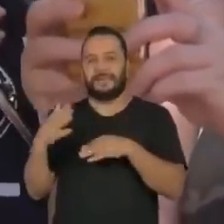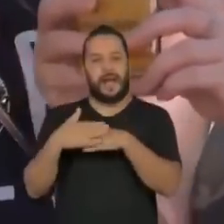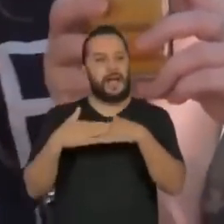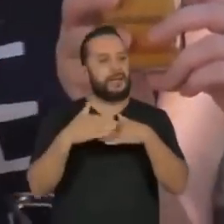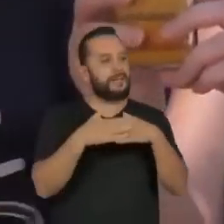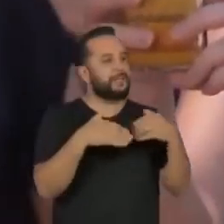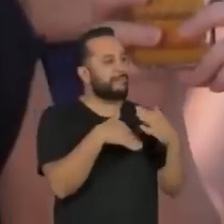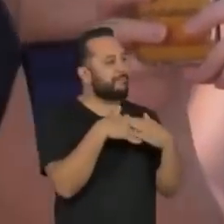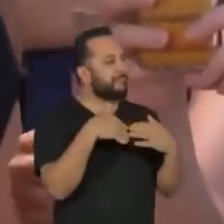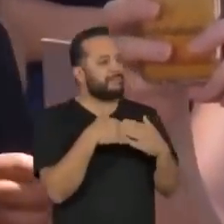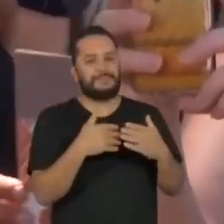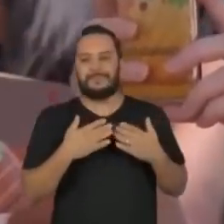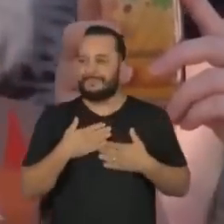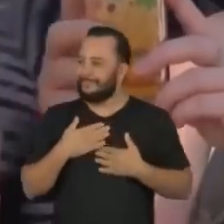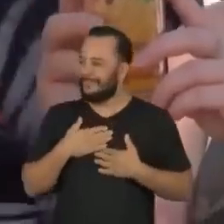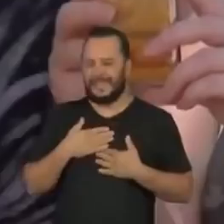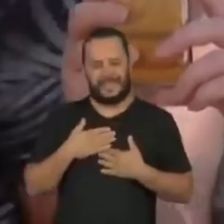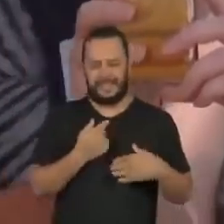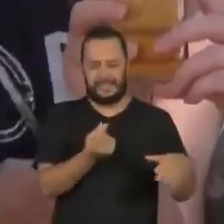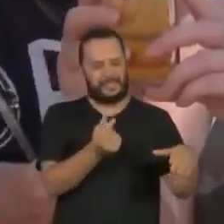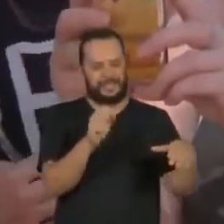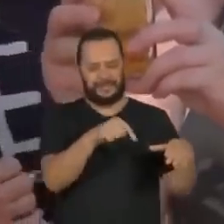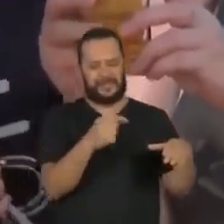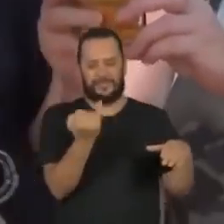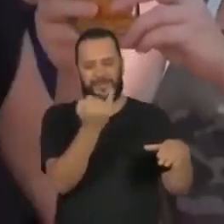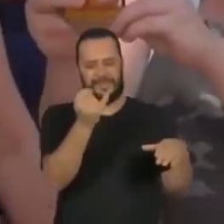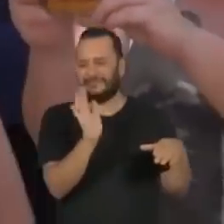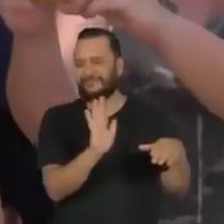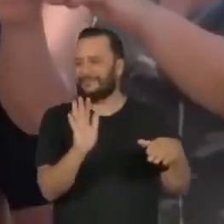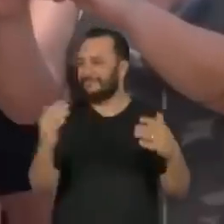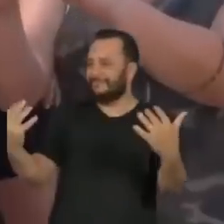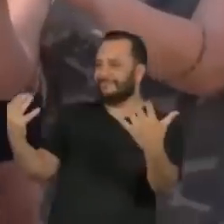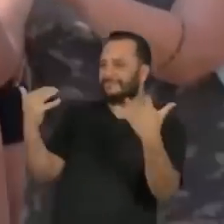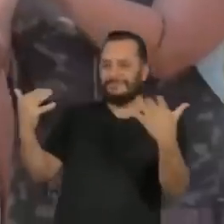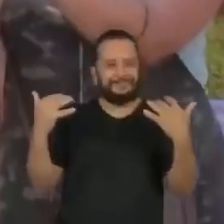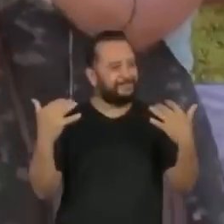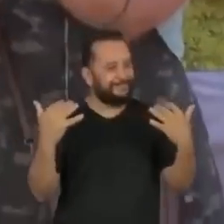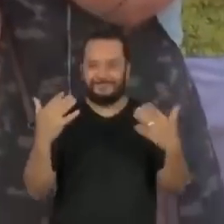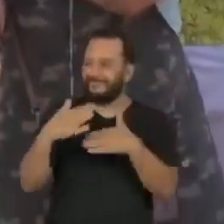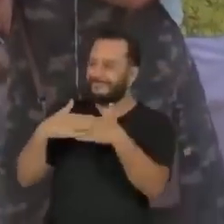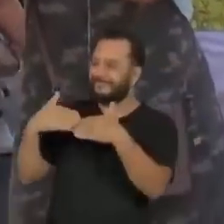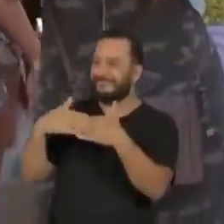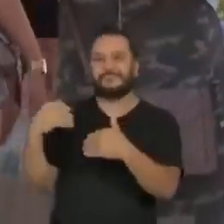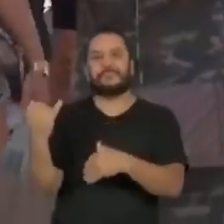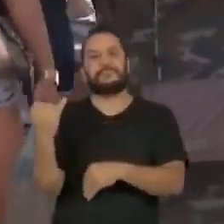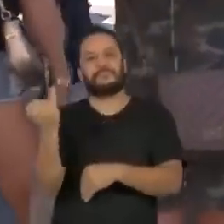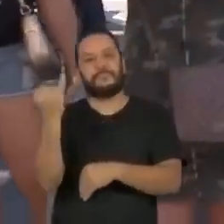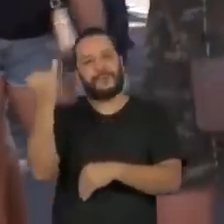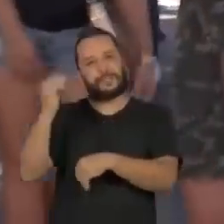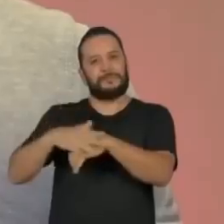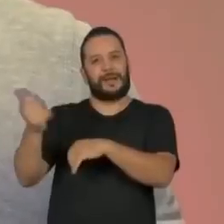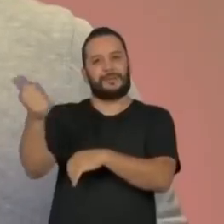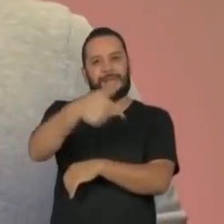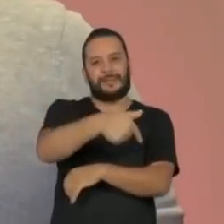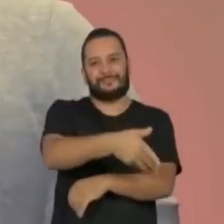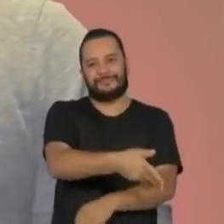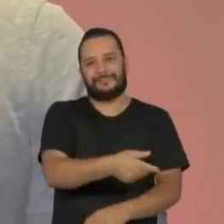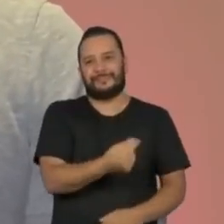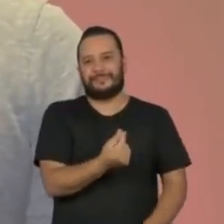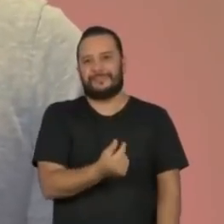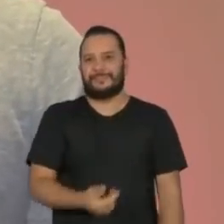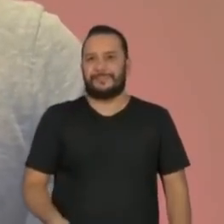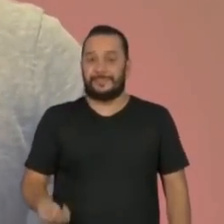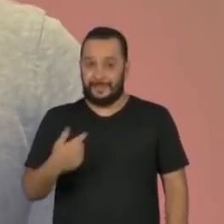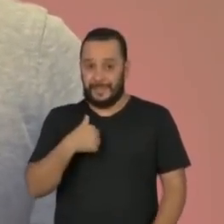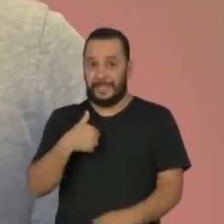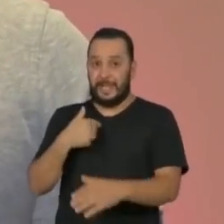das outras pessoas, que o dinheiro era só um detalhe. Pois vejo vivindo no vento, o cheiro da nova estação. Eu ajudo